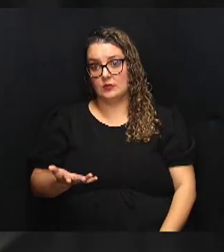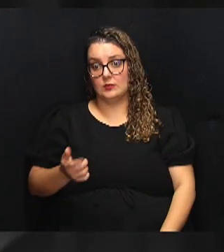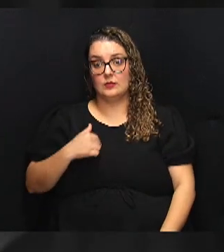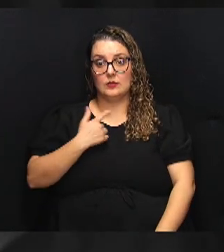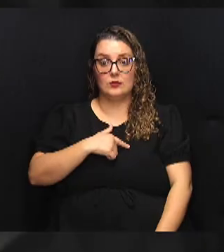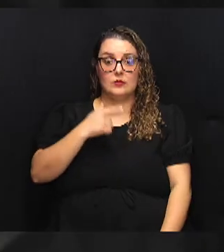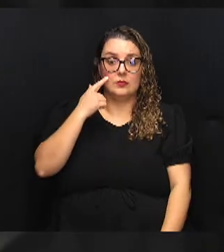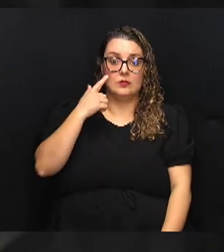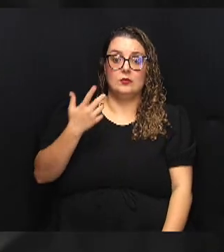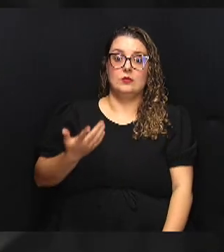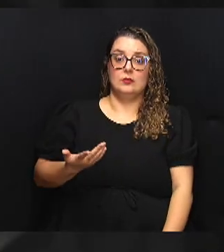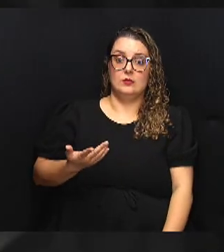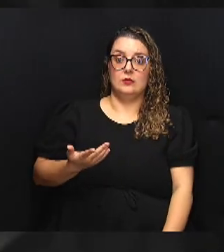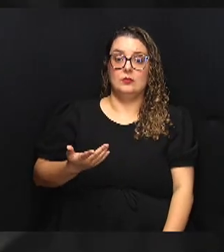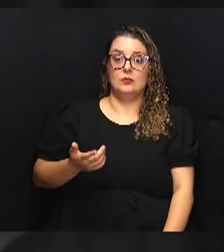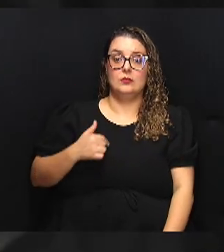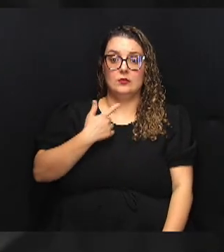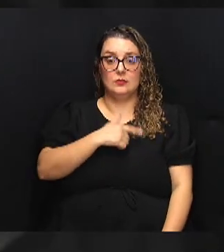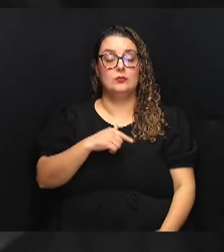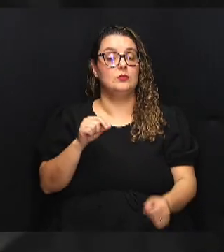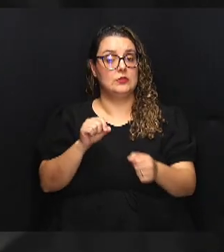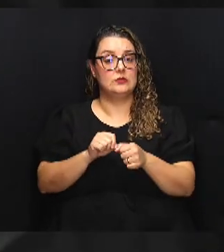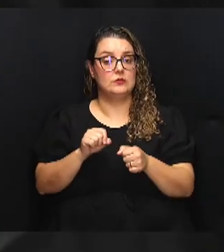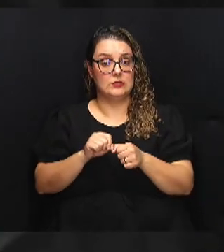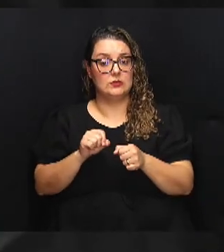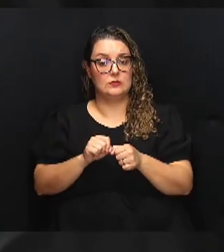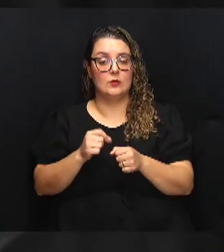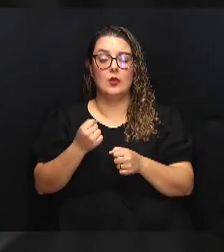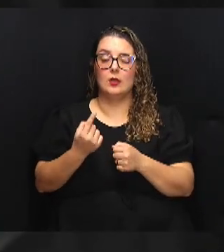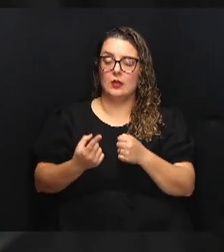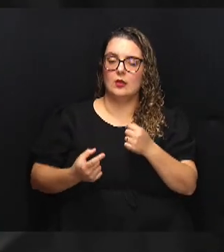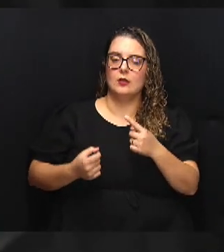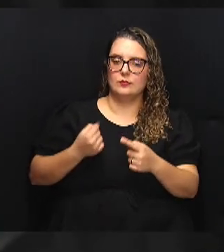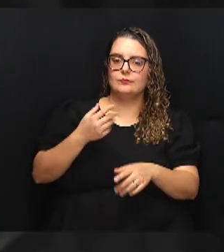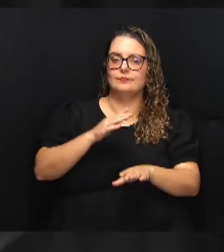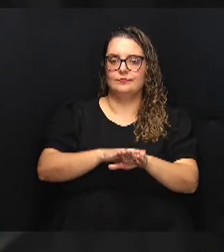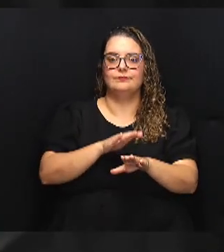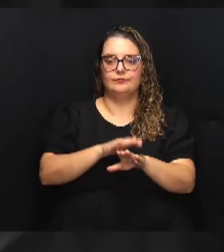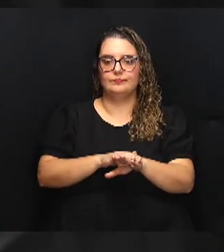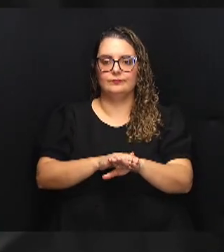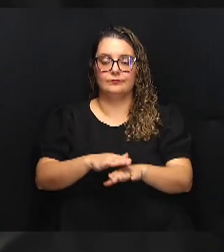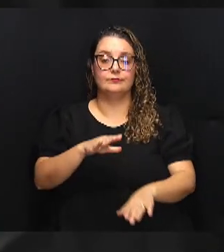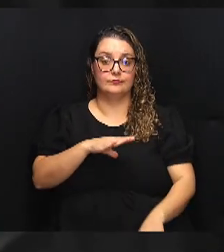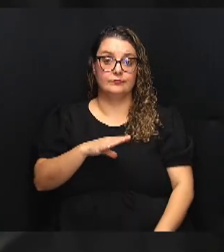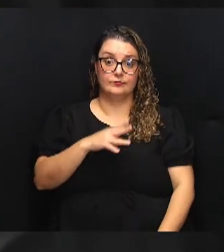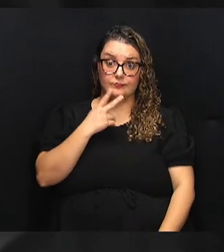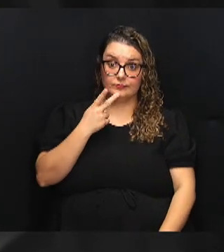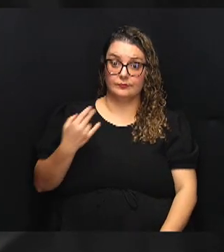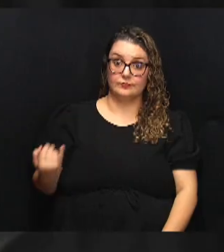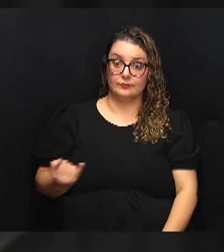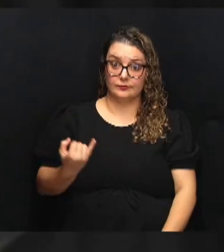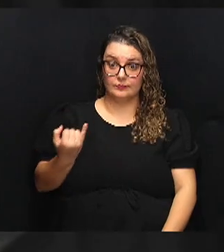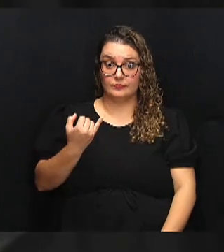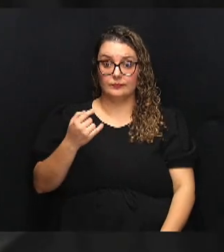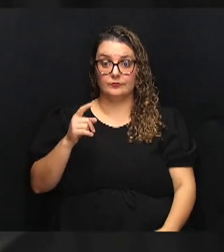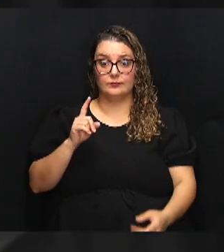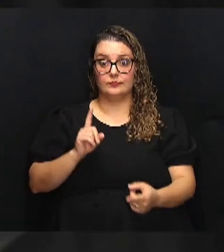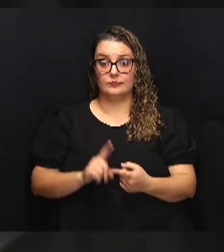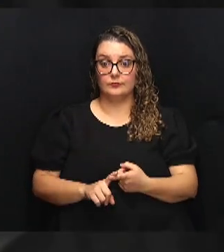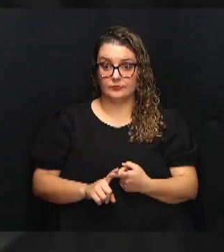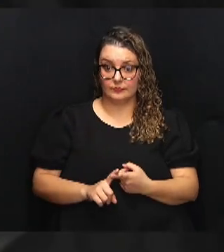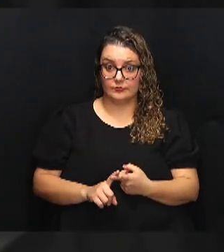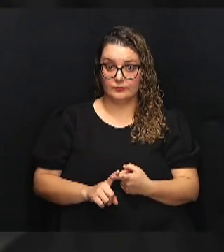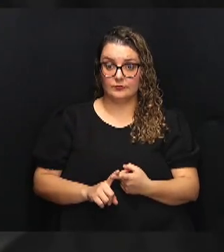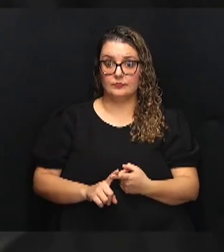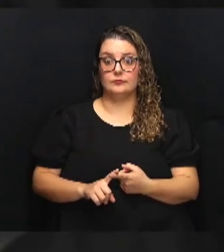ideia é que a gente faça algumas ações aí no município, falando da importância